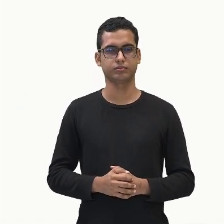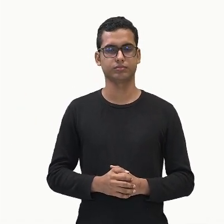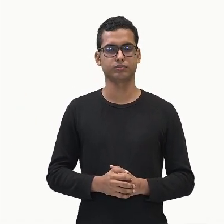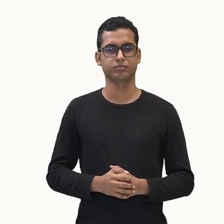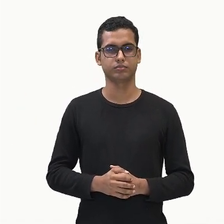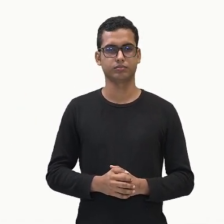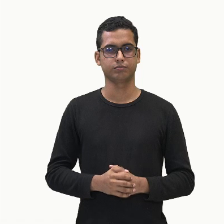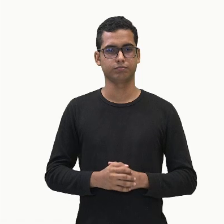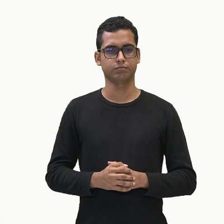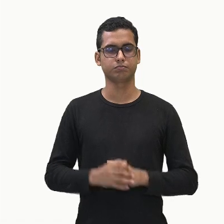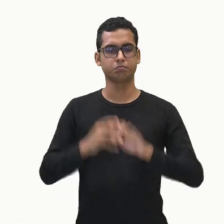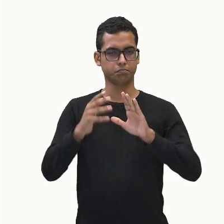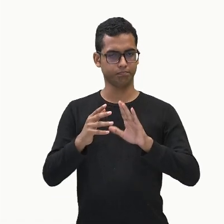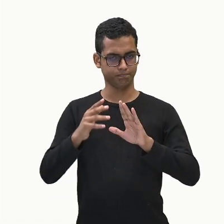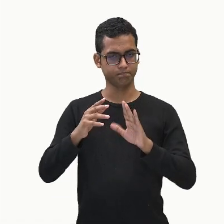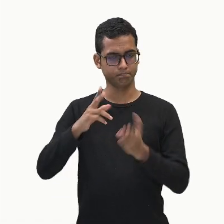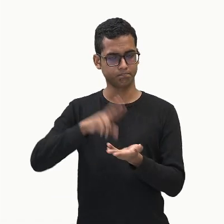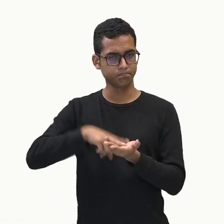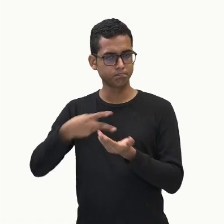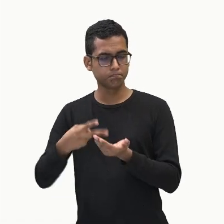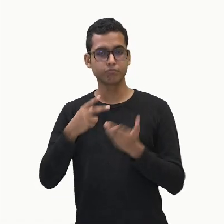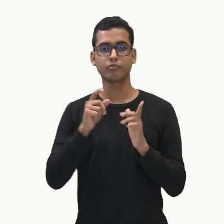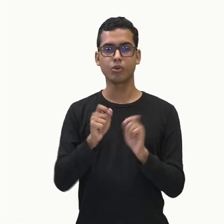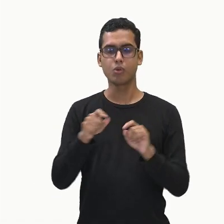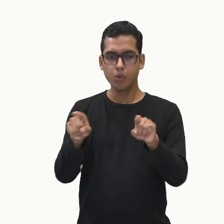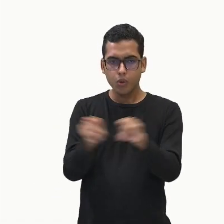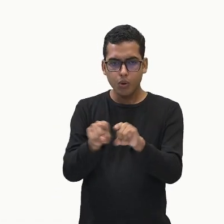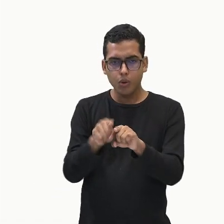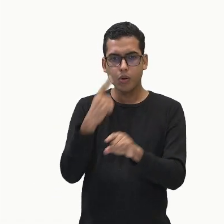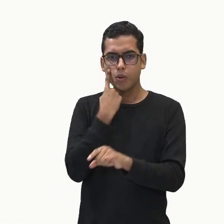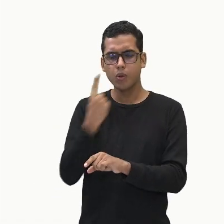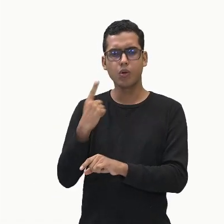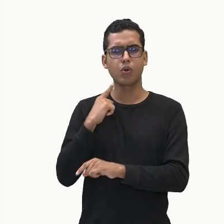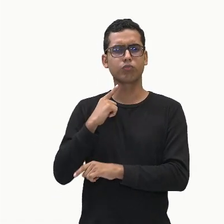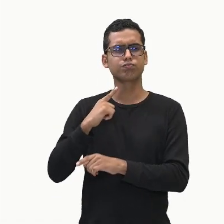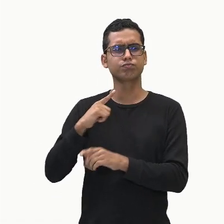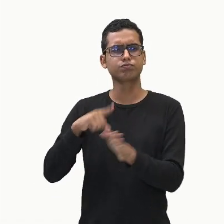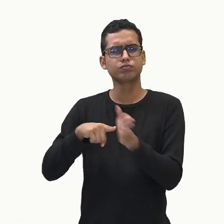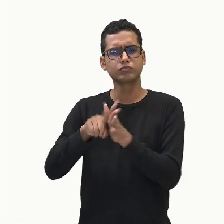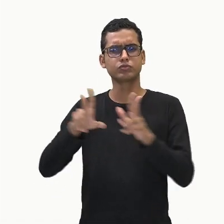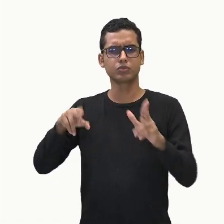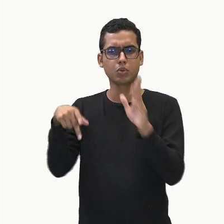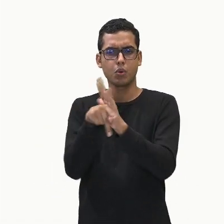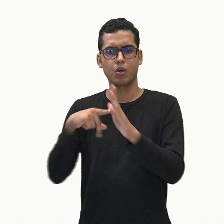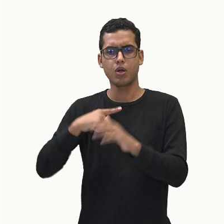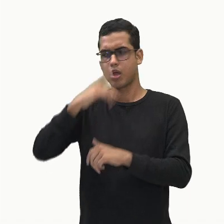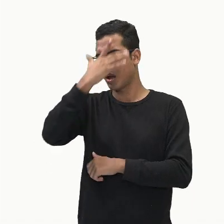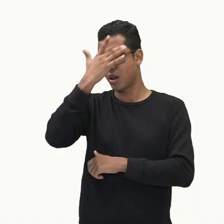Então, o investigador vai ser ali o cientista, né? Que